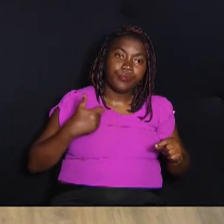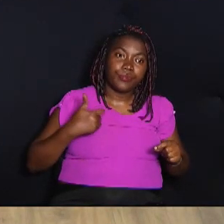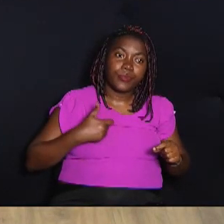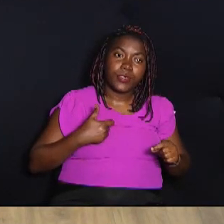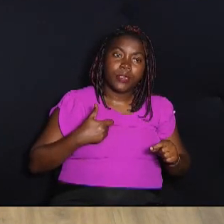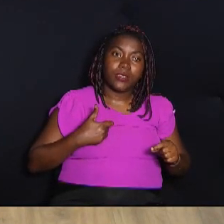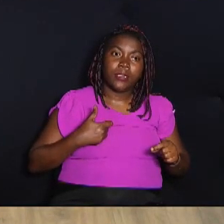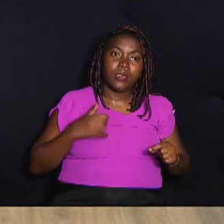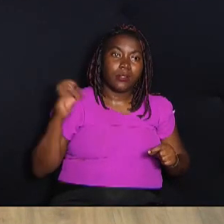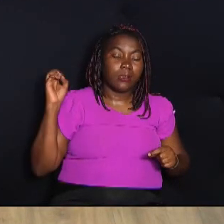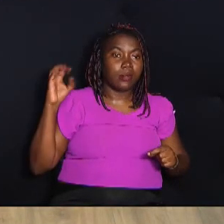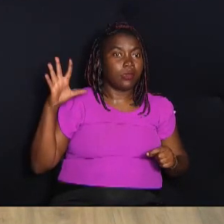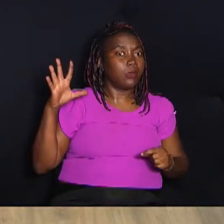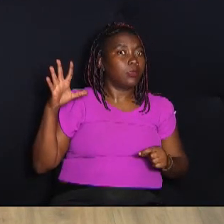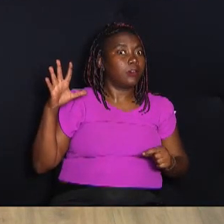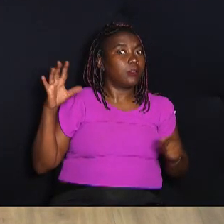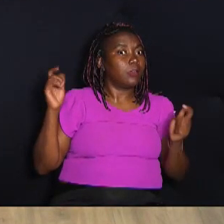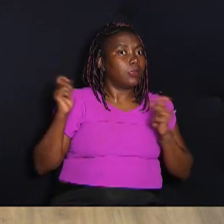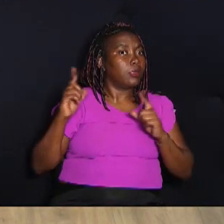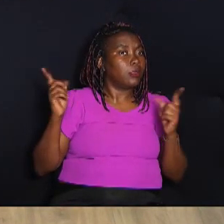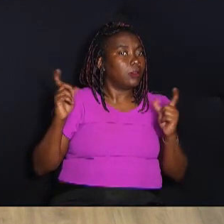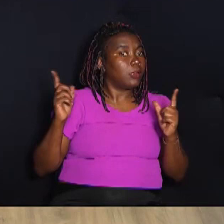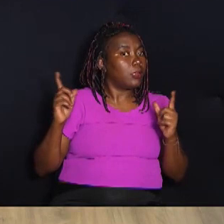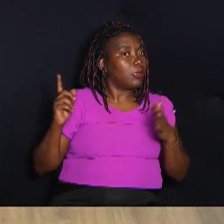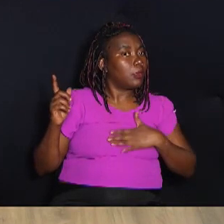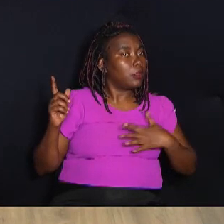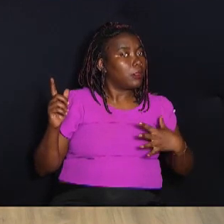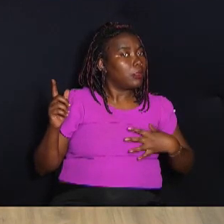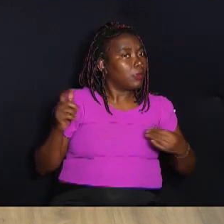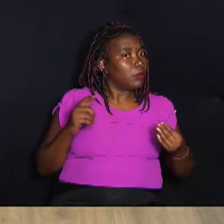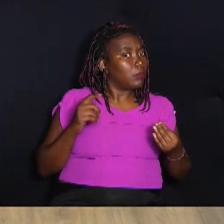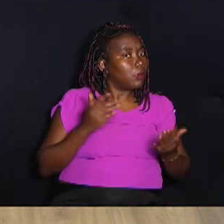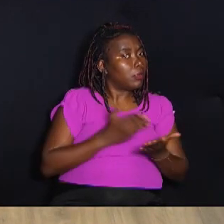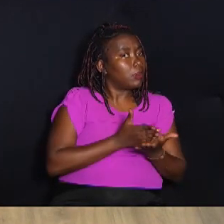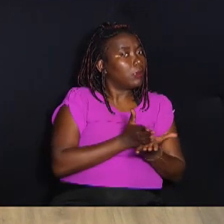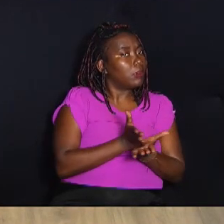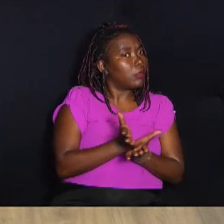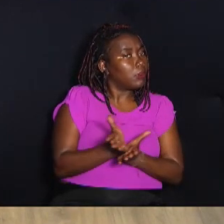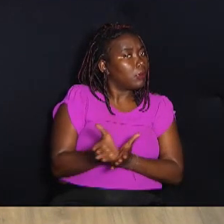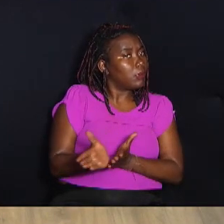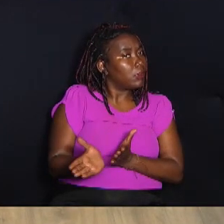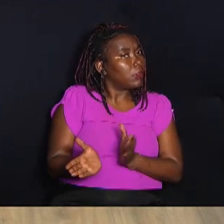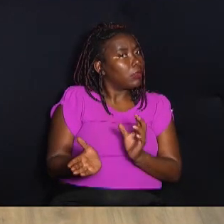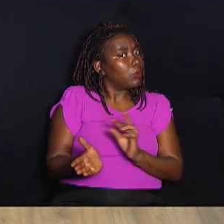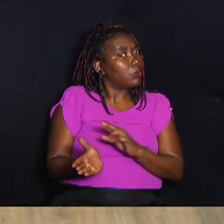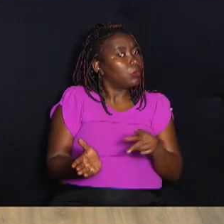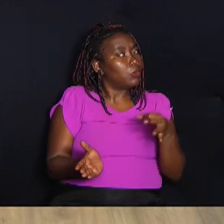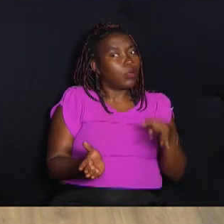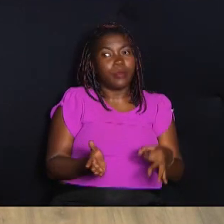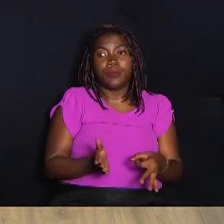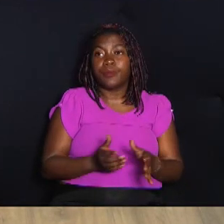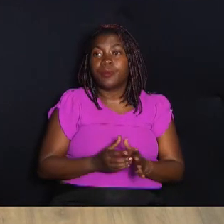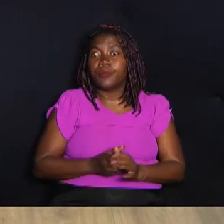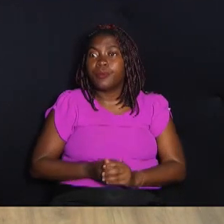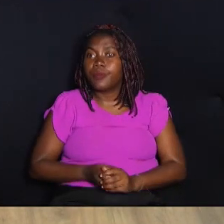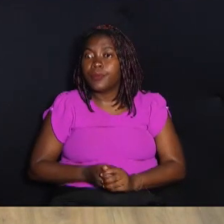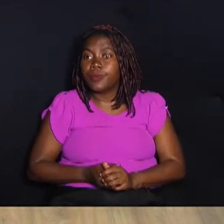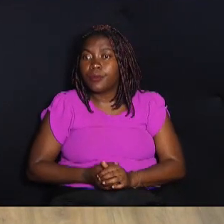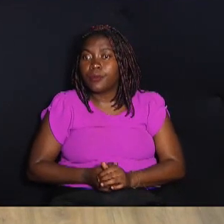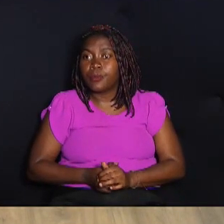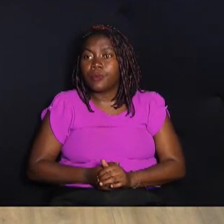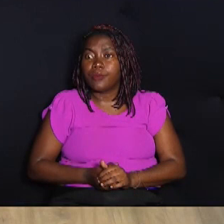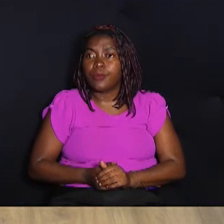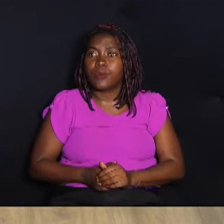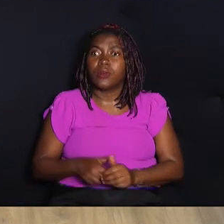sinal de alerta aqui, tá ligado? Porque meu filho está indo para um caminho que não é o mais adequado. Olha, Gabriel, tem